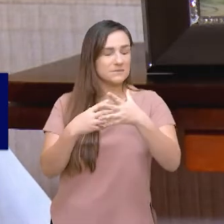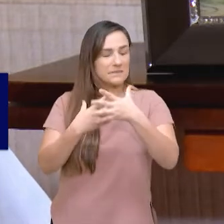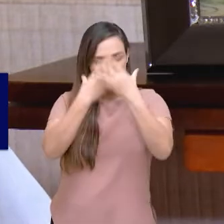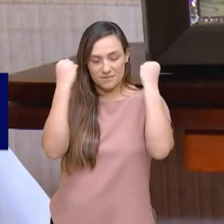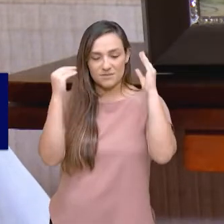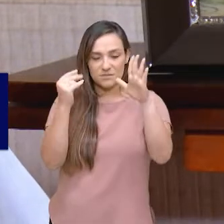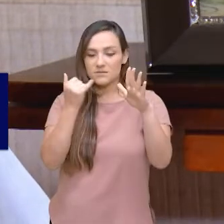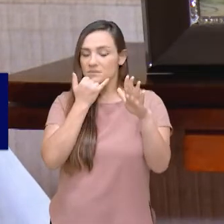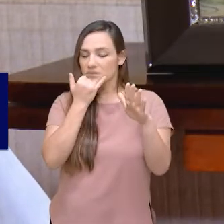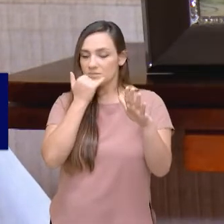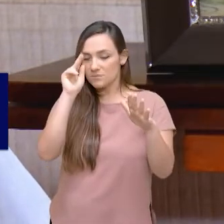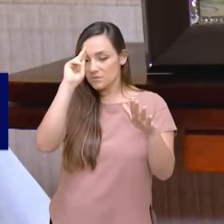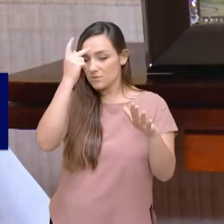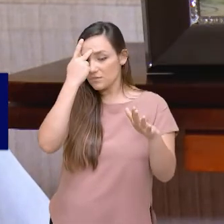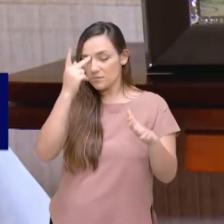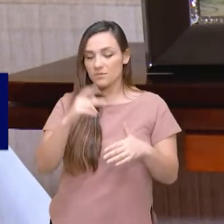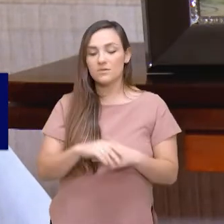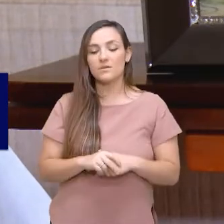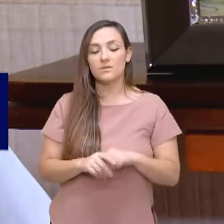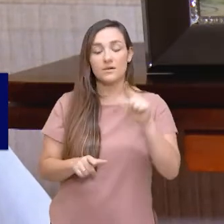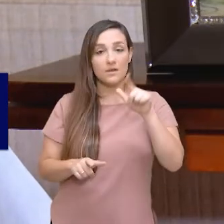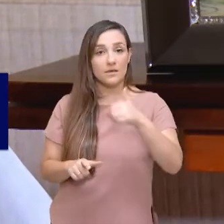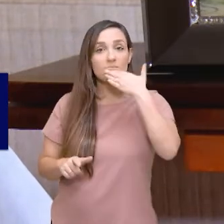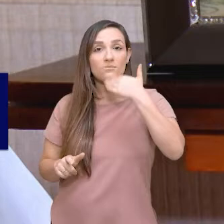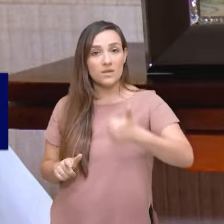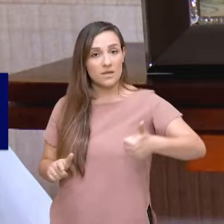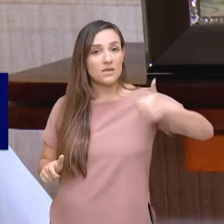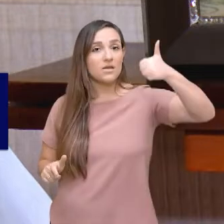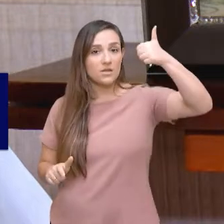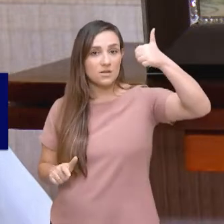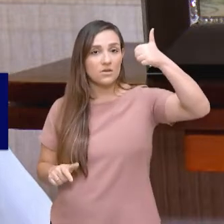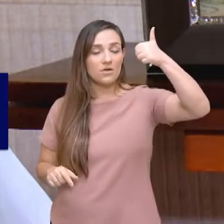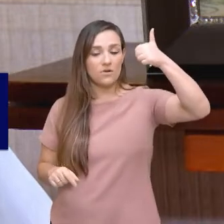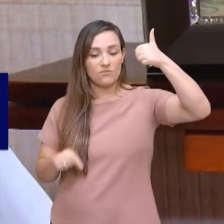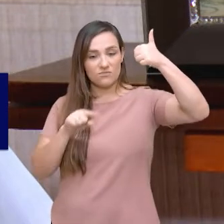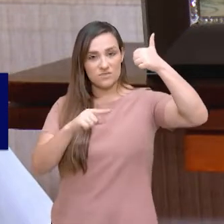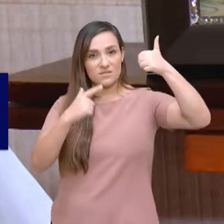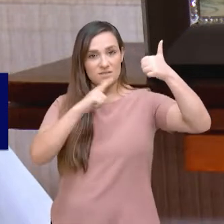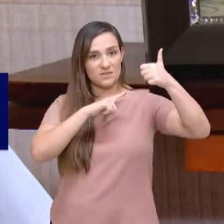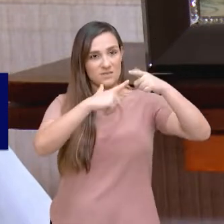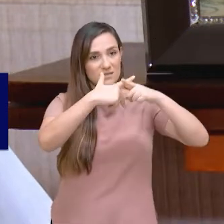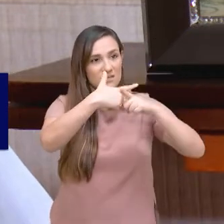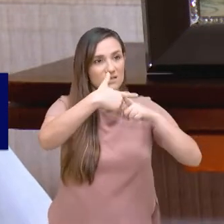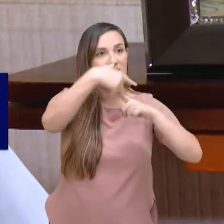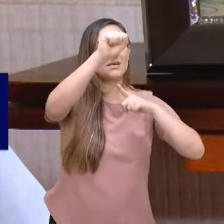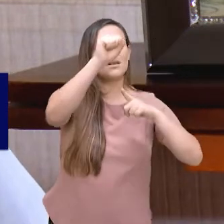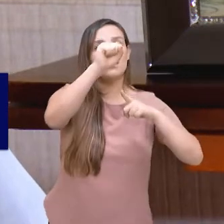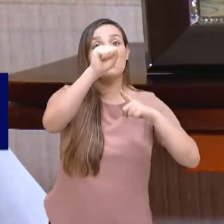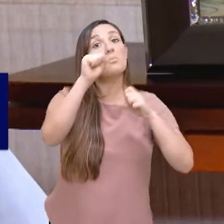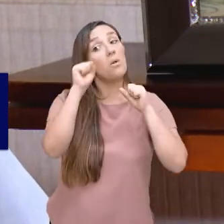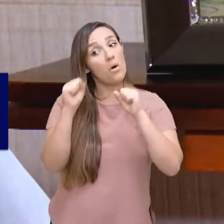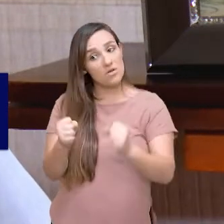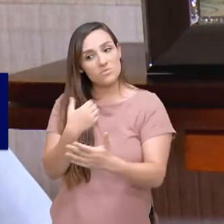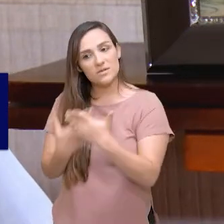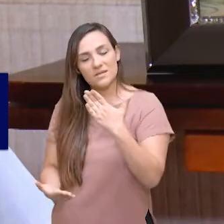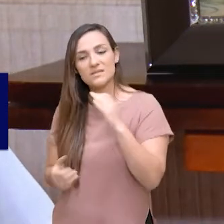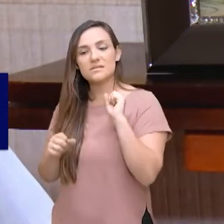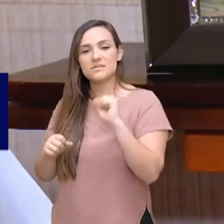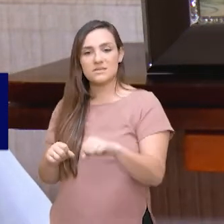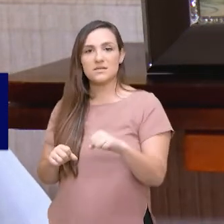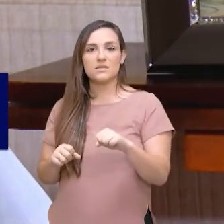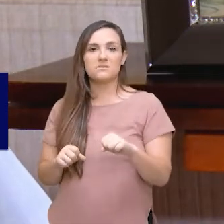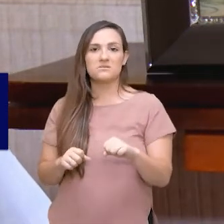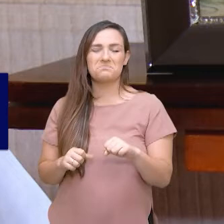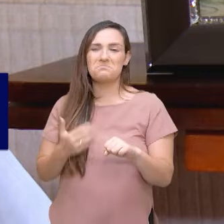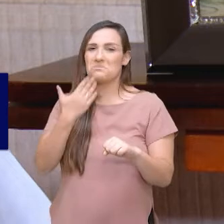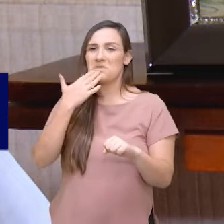perdoe-me, é melhor alcançar triunfo e glória, mesmo expondo-se à derrota, do que formar filho com